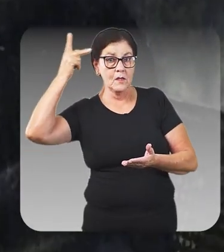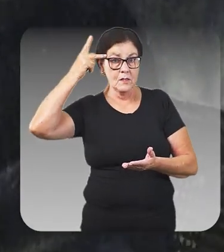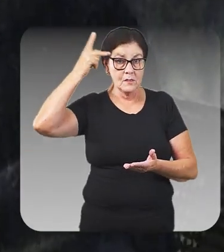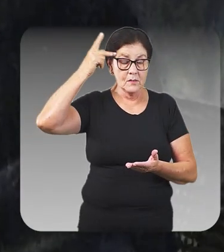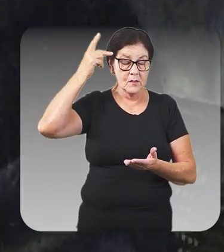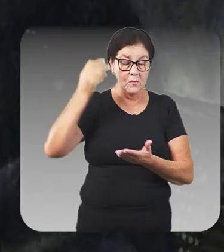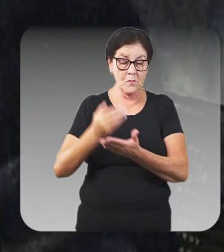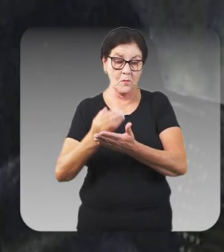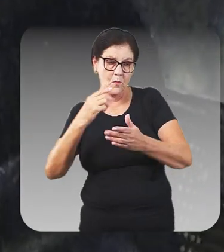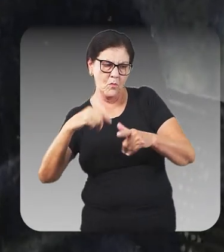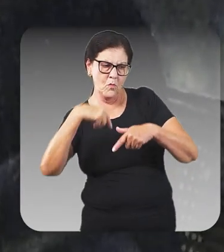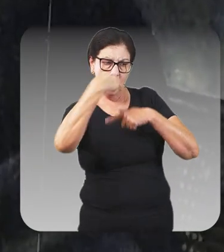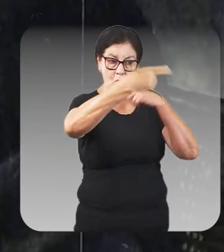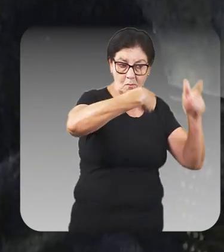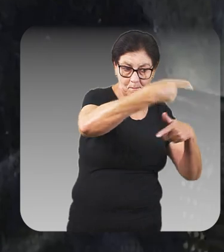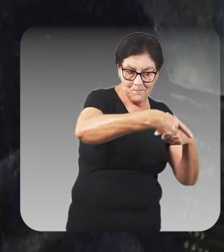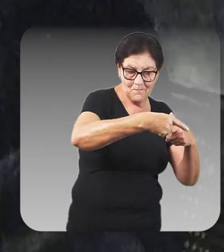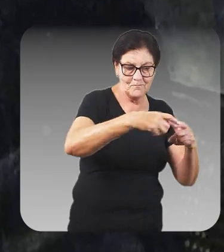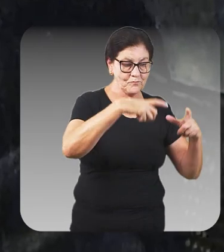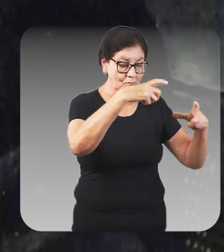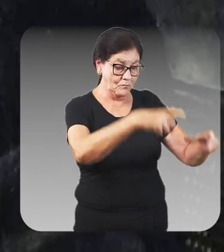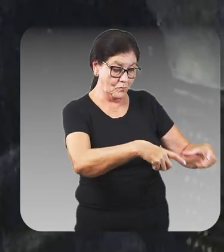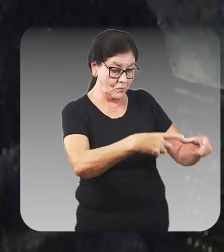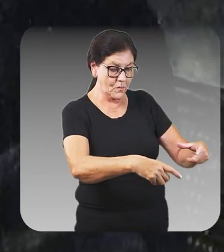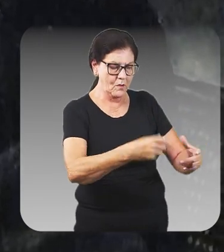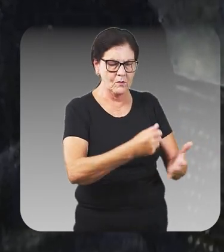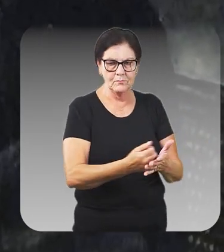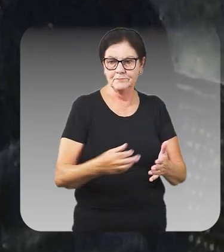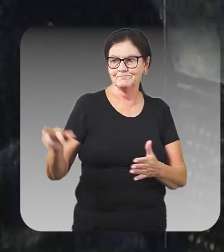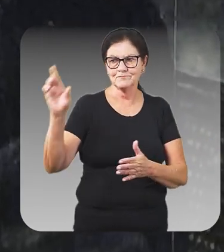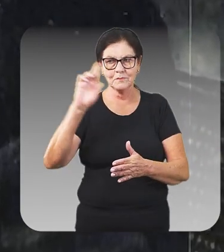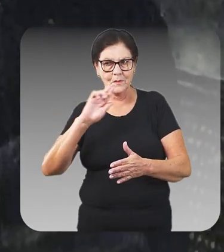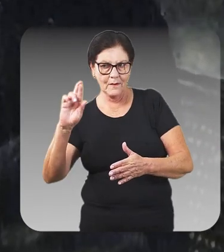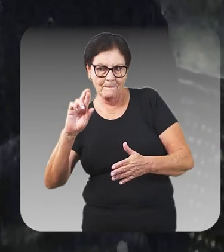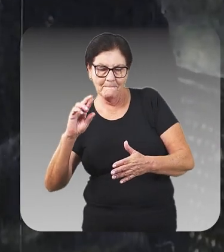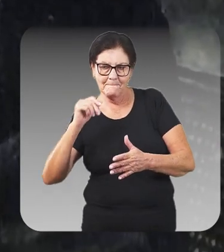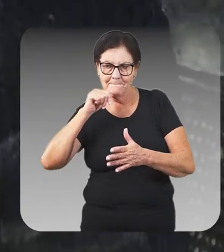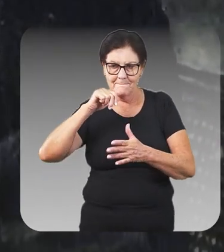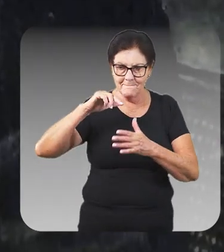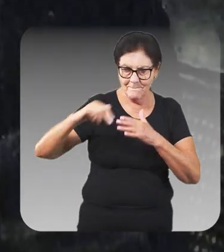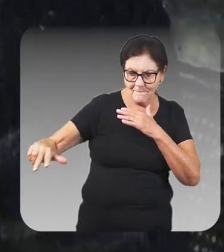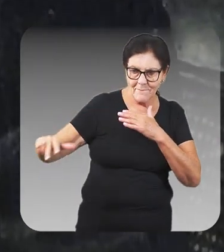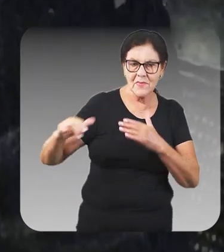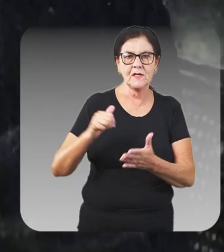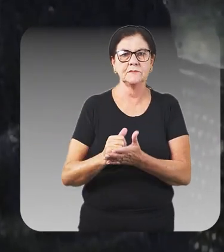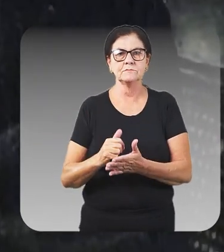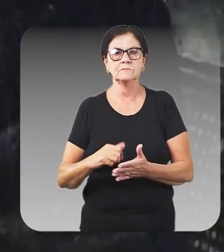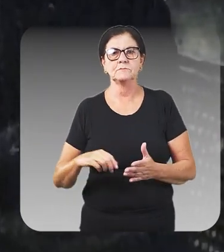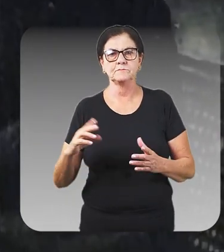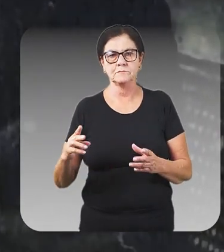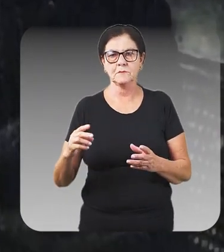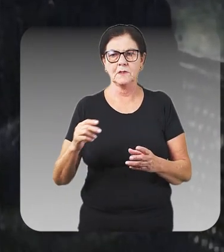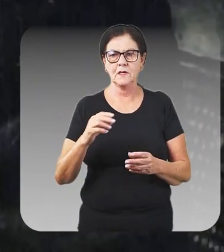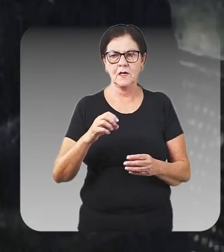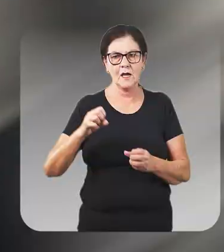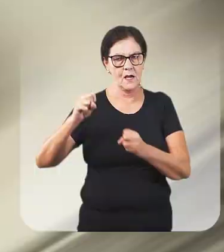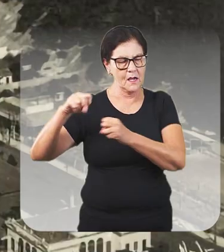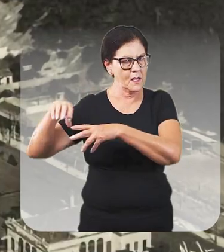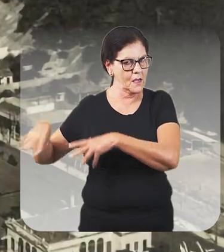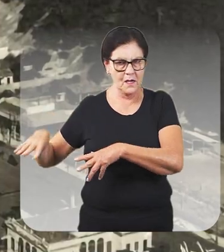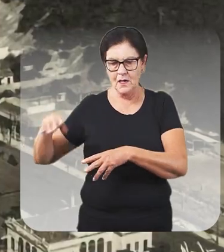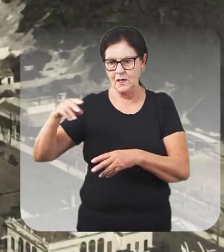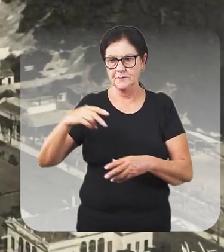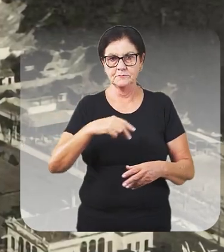a oposição, organizada na Reação Republicana, lançou a candidatura de Nilo Peçanha, ex-presidente da República